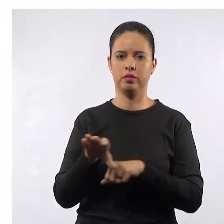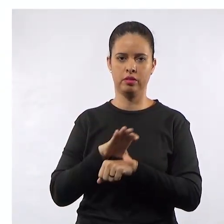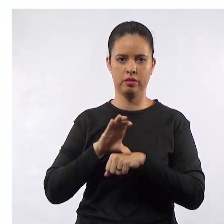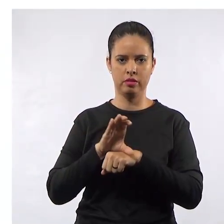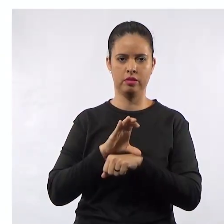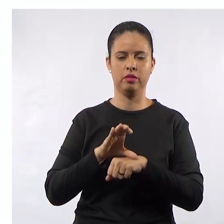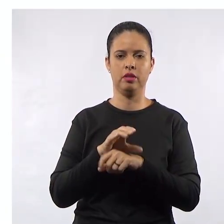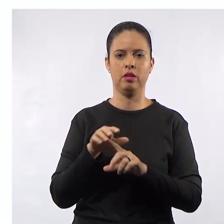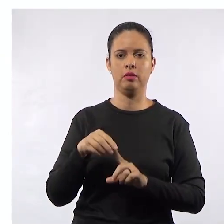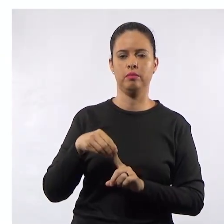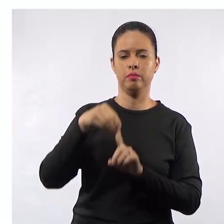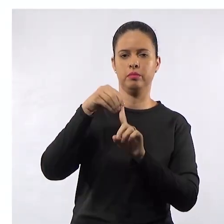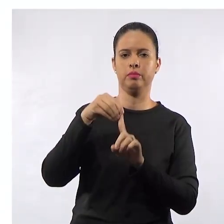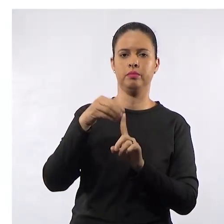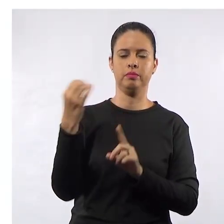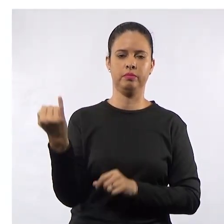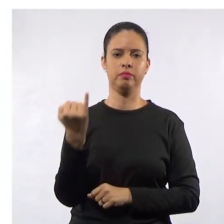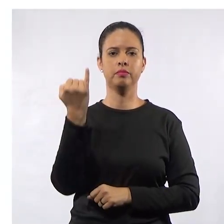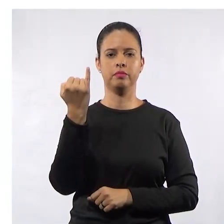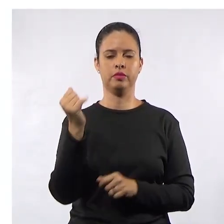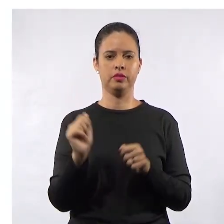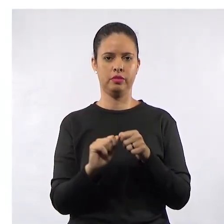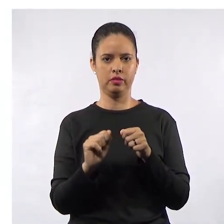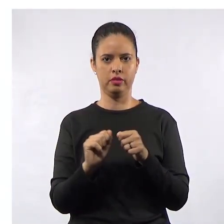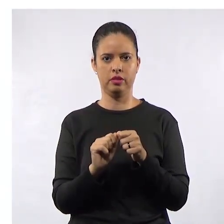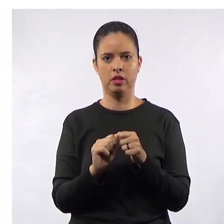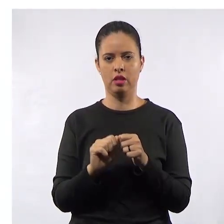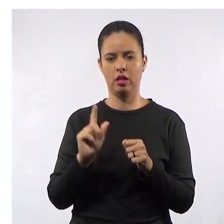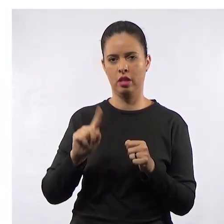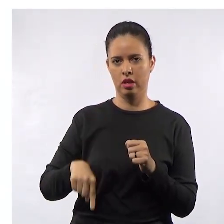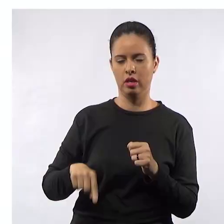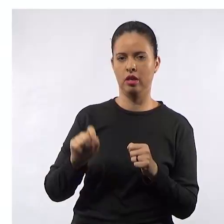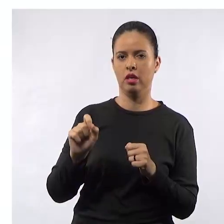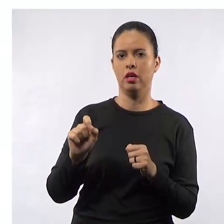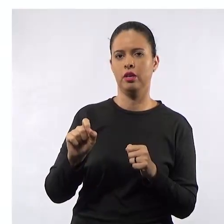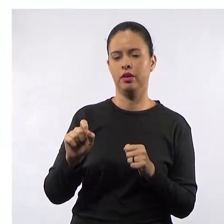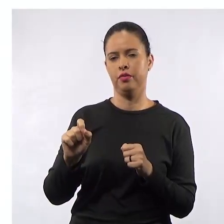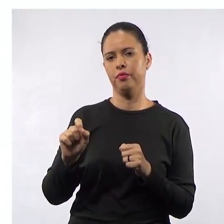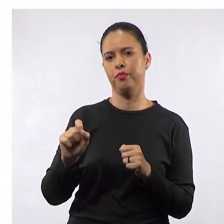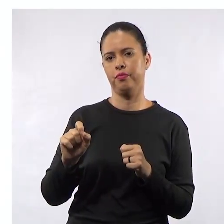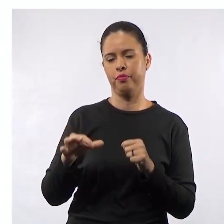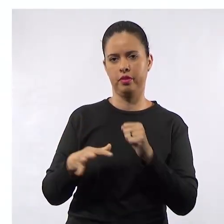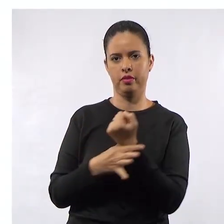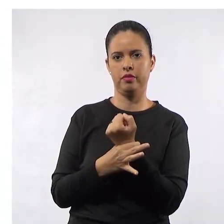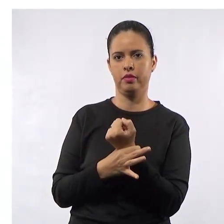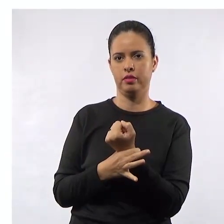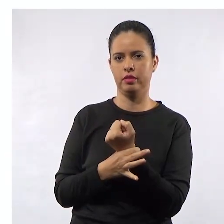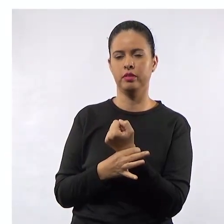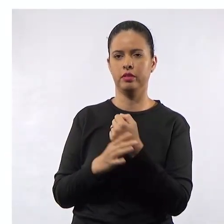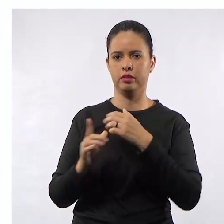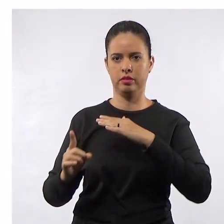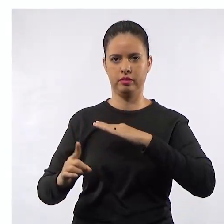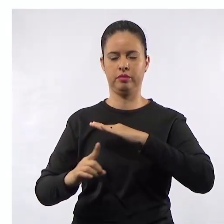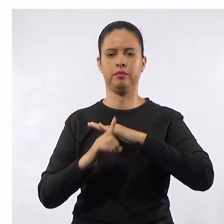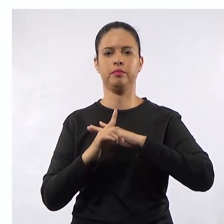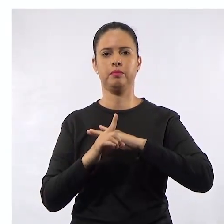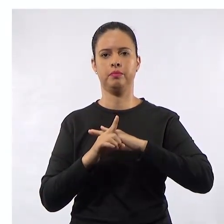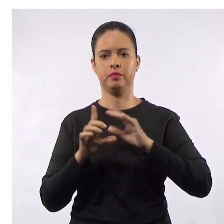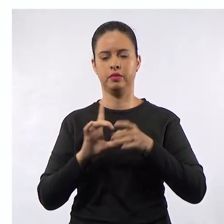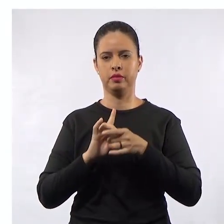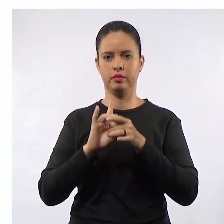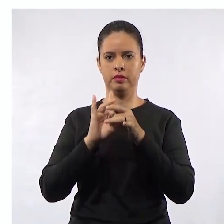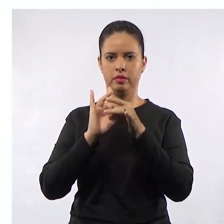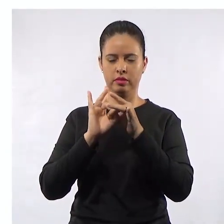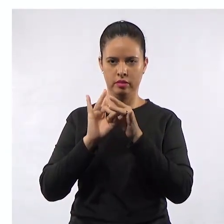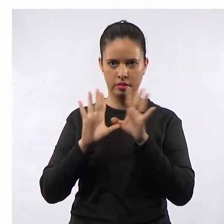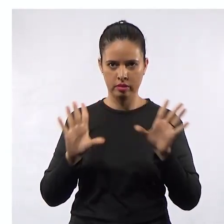onde ela destaca a importância de ser feita a defesa do consumidor, tá? Assim, é livre a